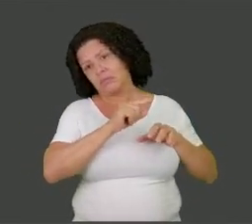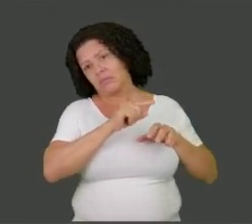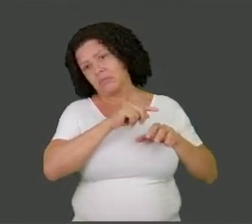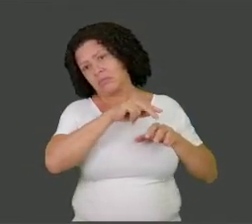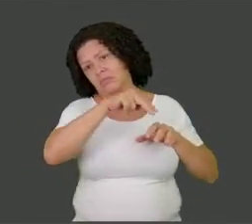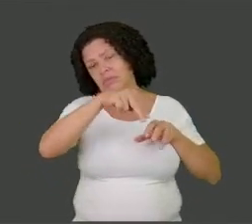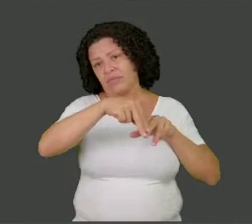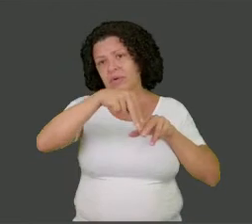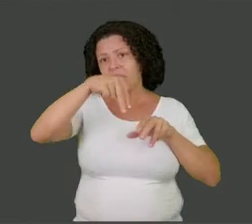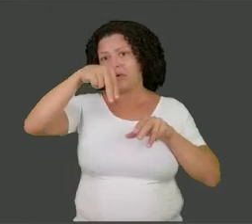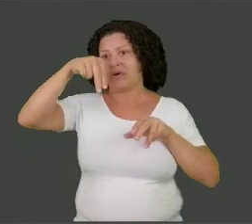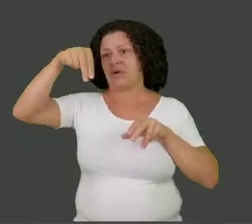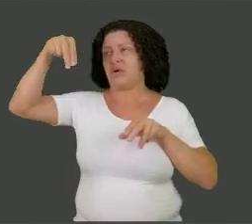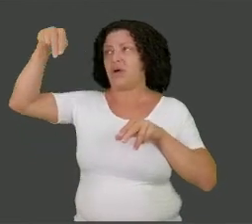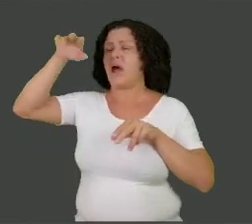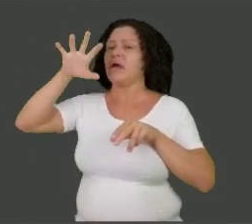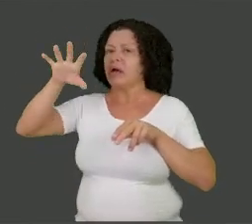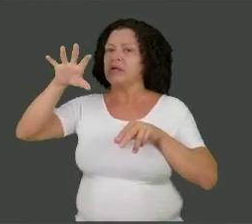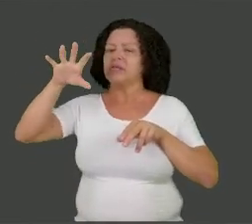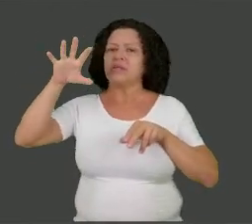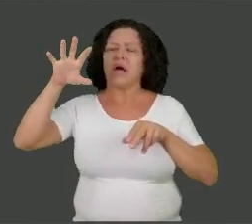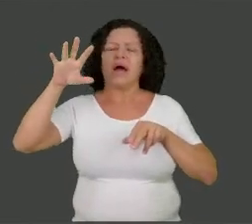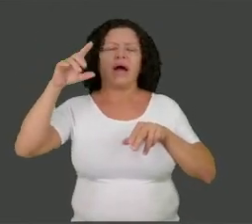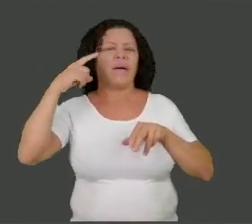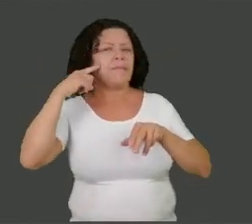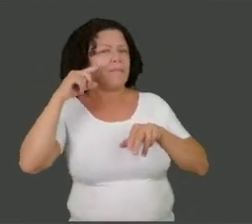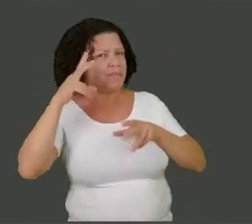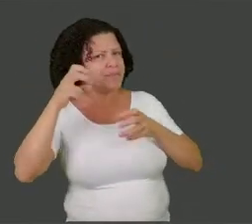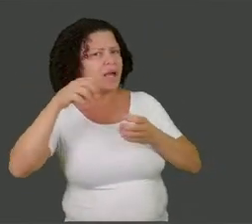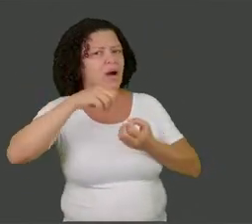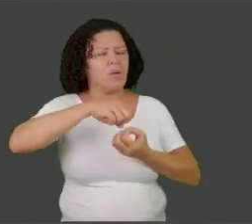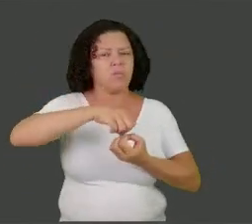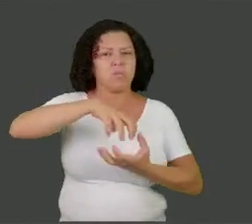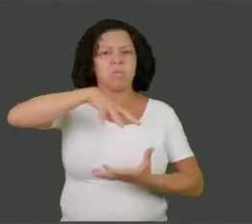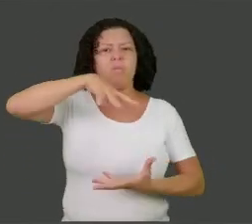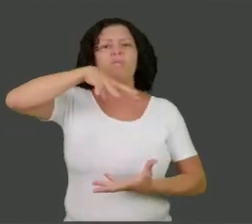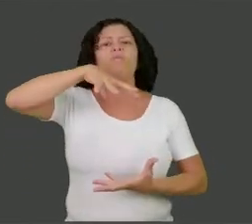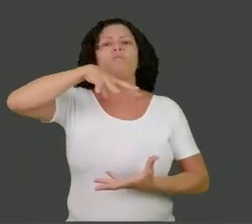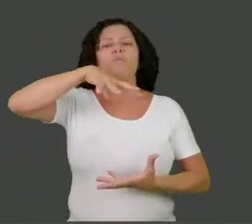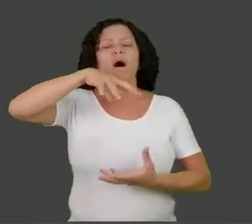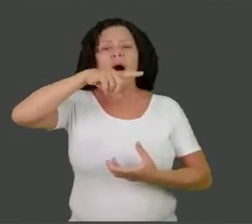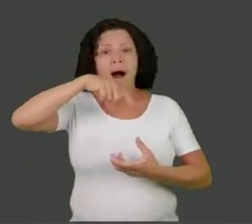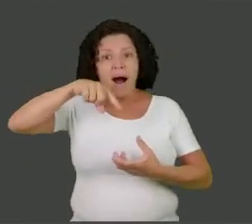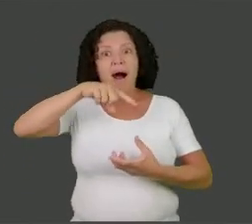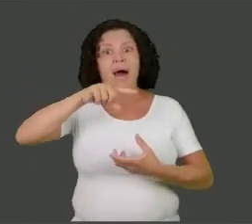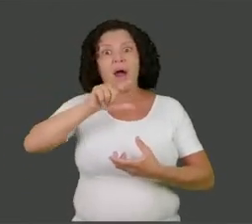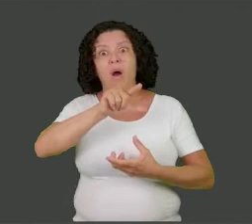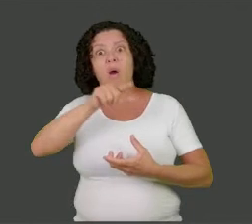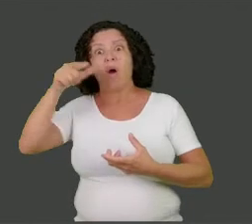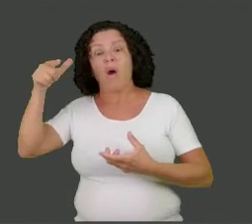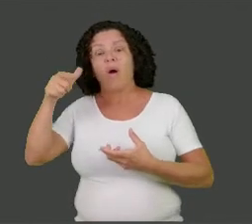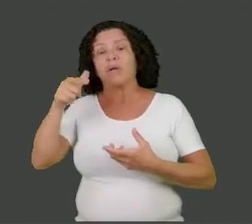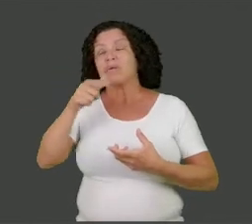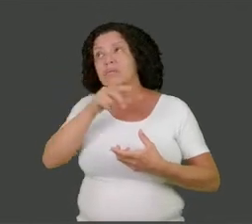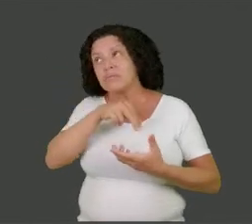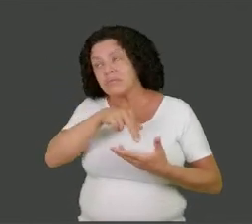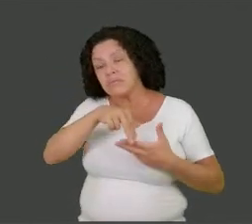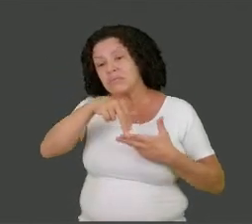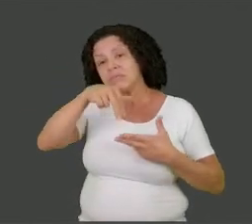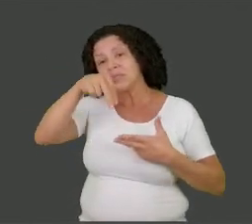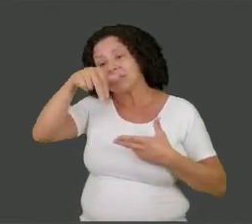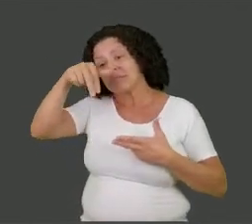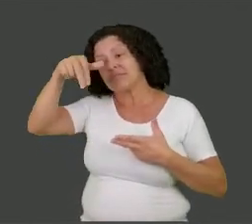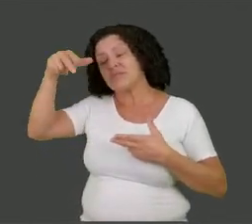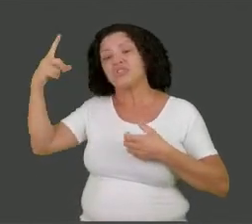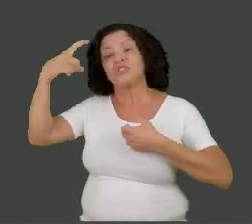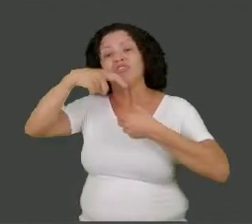que nós já o escutamos falar, né, o perispírito. Seguiremos com essa outra veste de volta